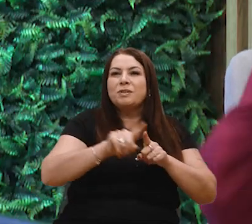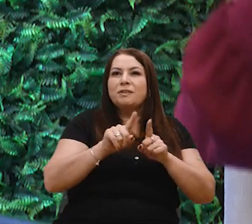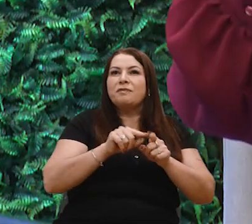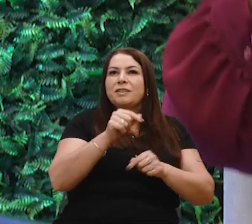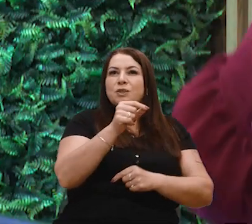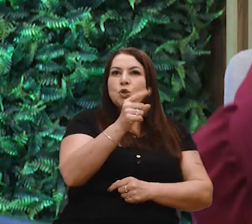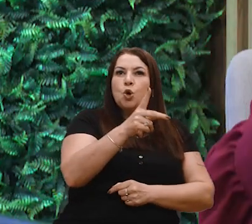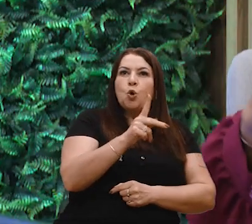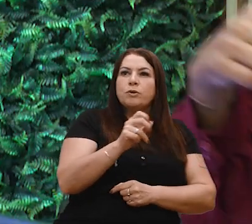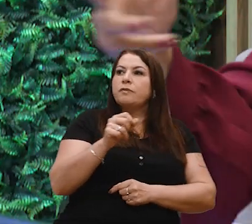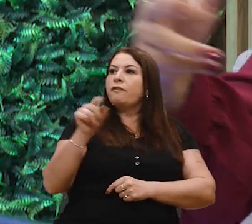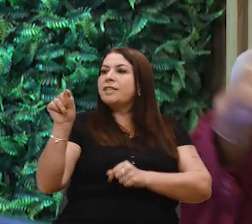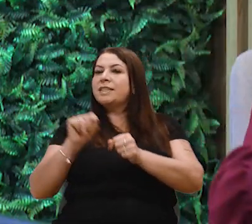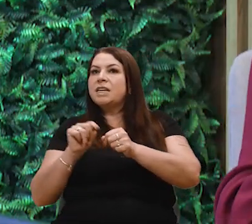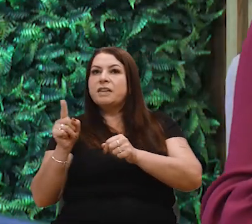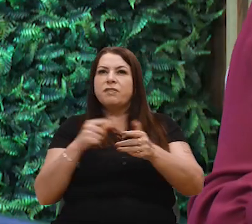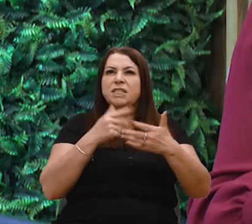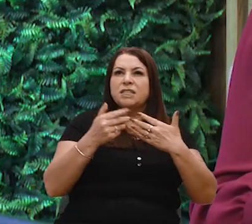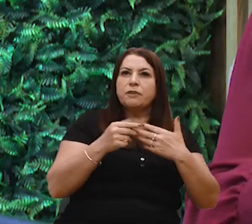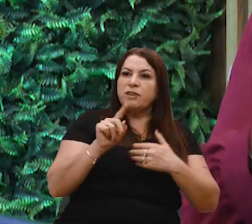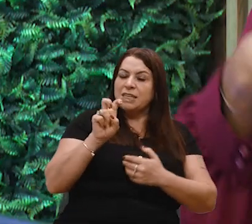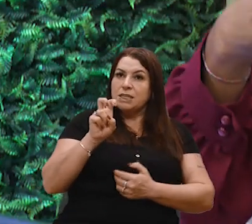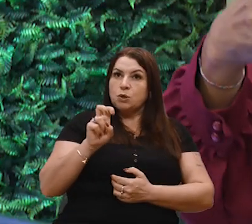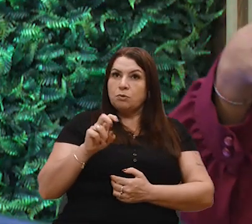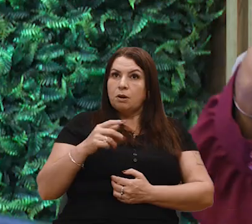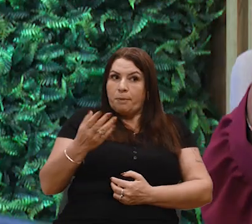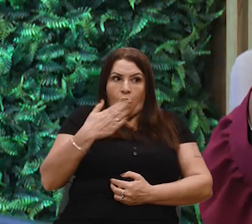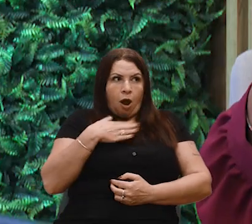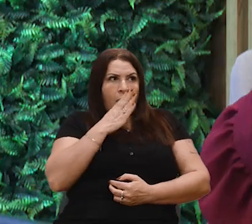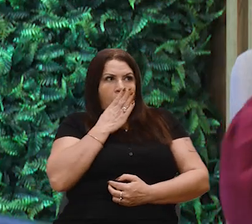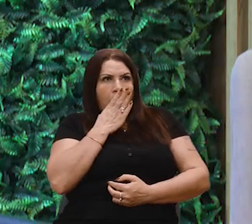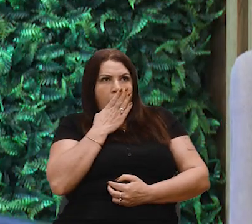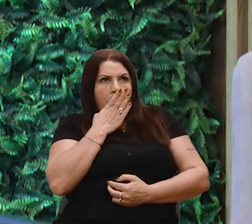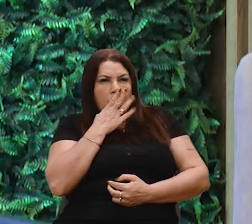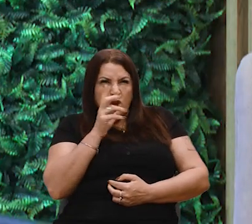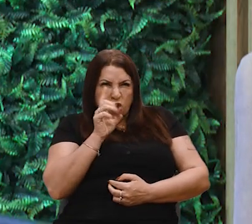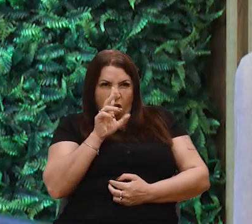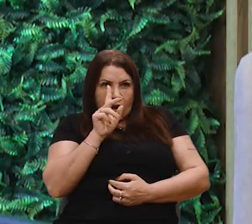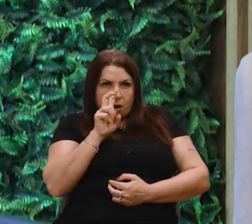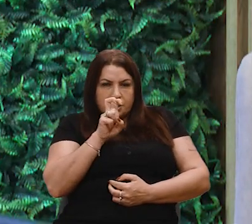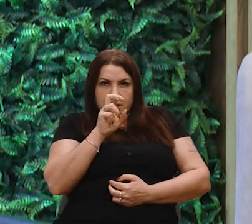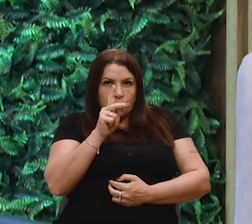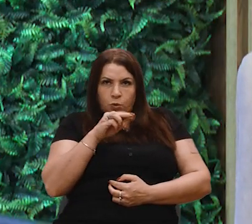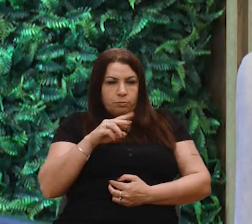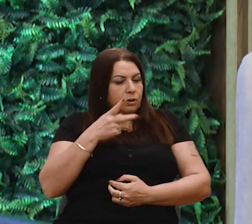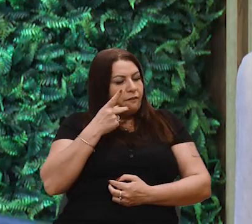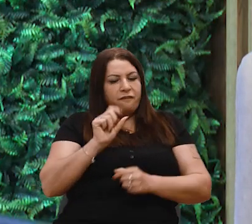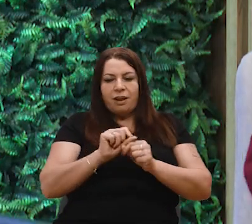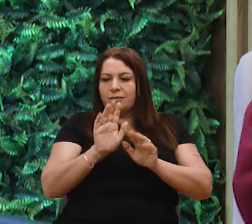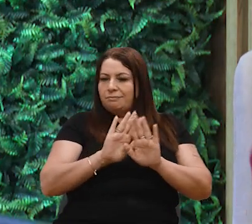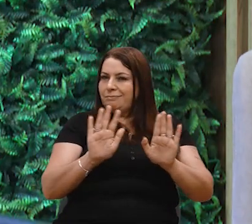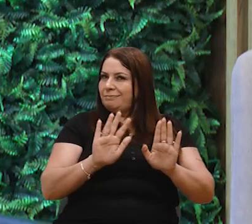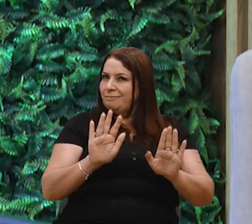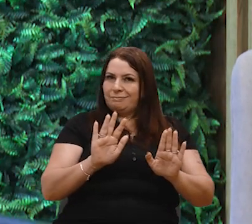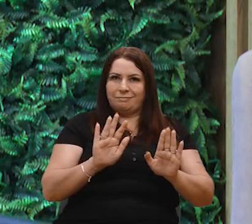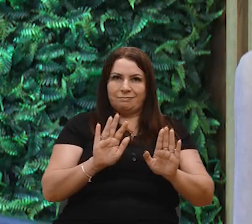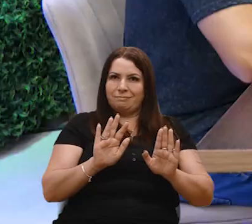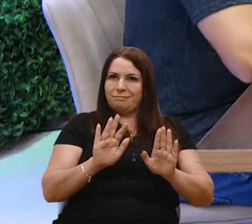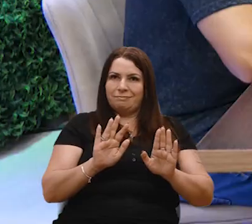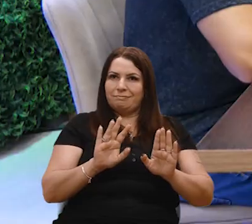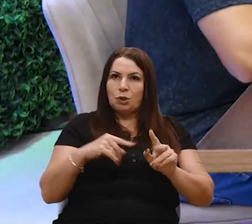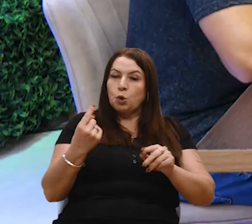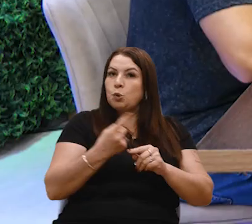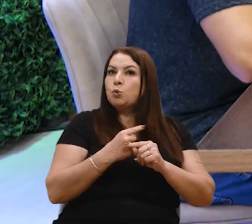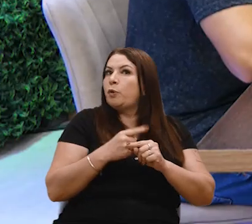enfim. Não, eu vou fazer 12, eu vou fazer não sei o quê, eu vou fazer 5. Ninguém me olhou e disse, vai fazer só 5? Ninguém faz isso.